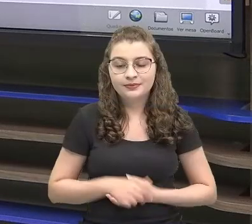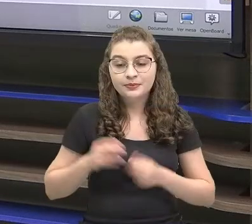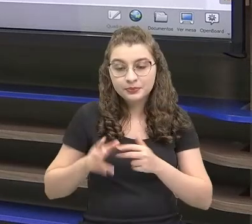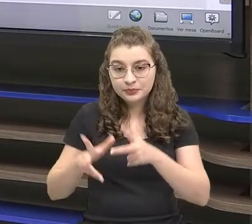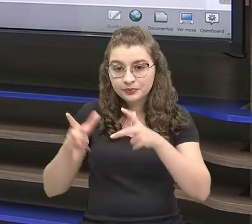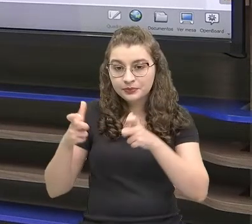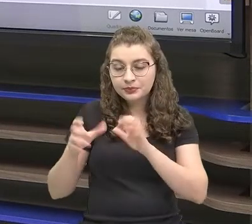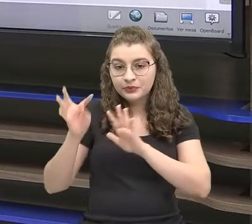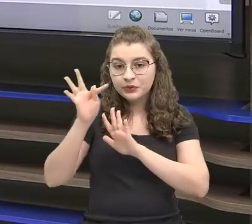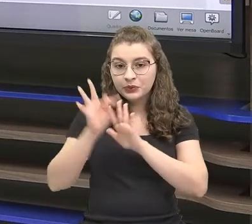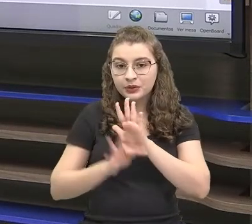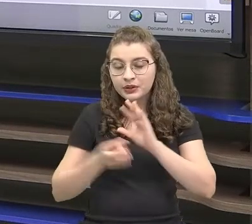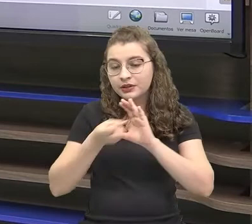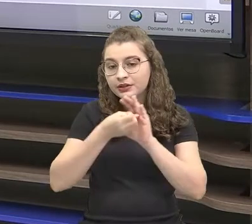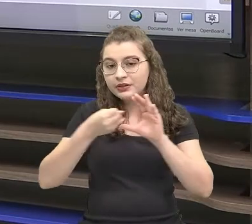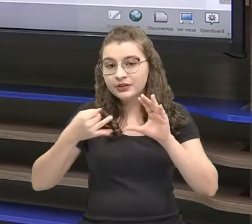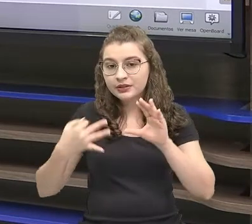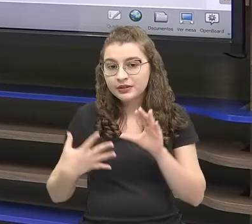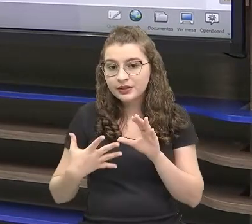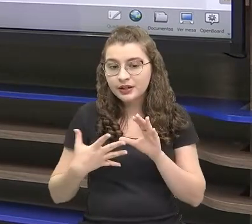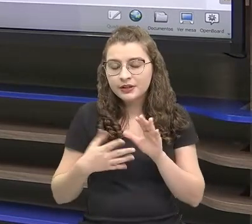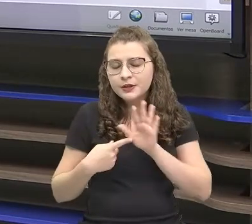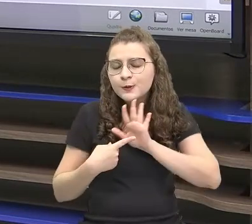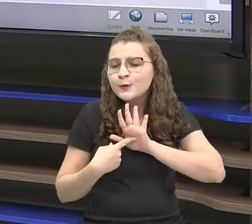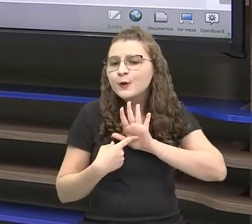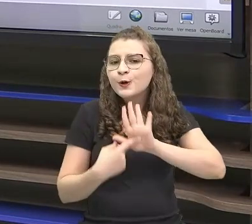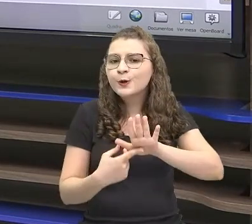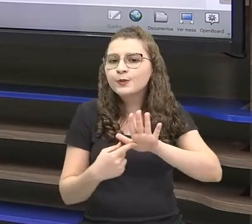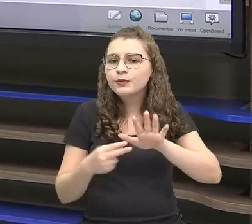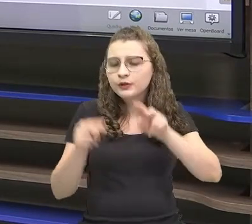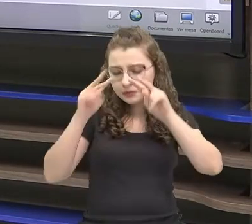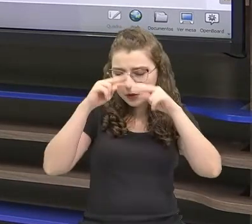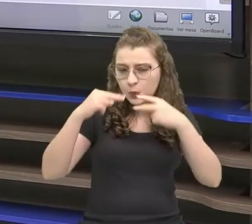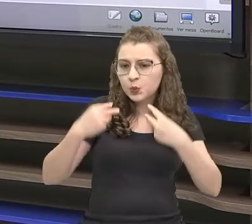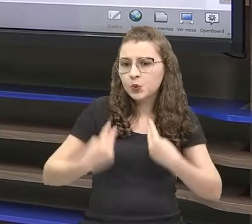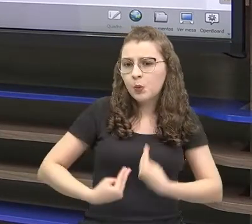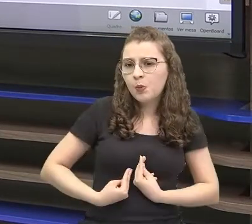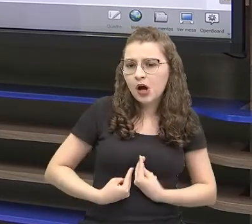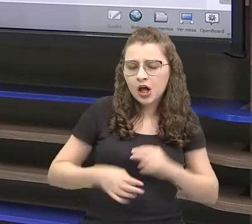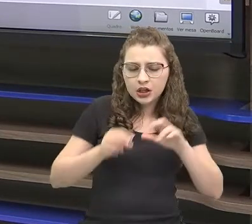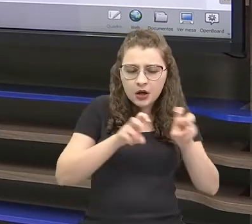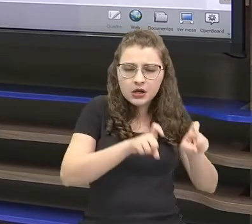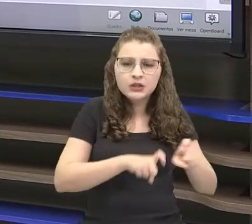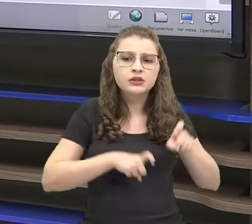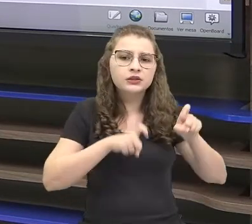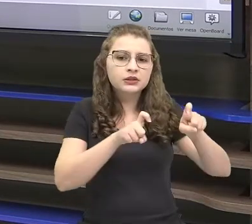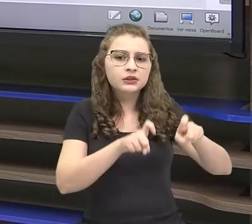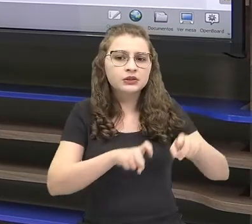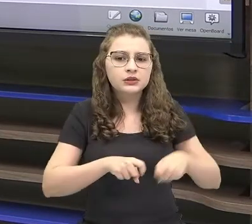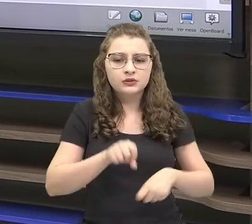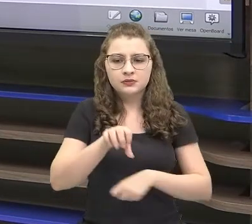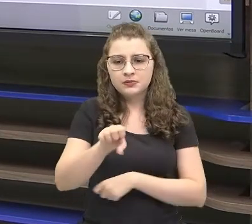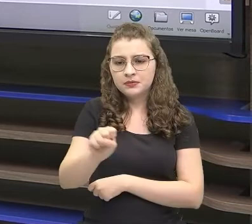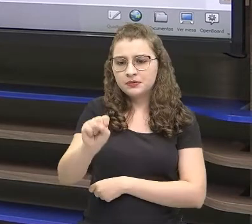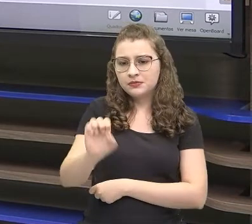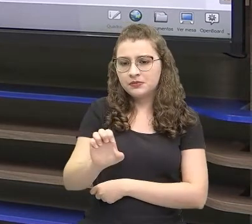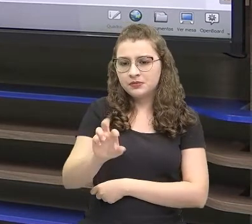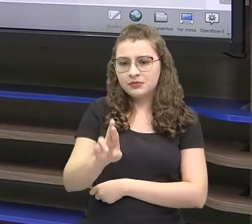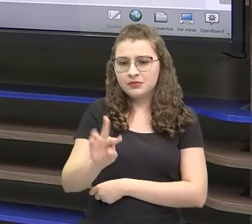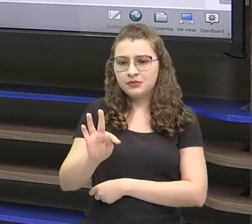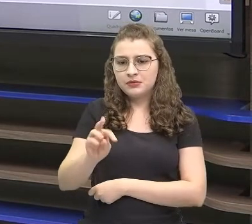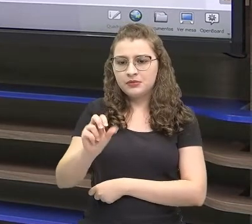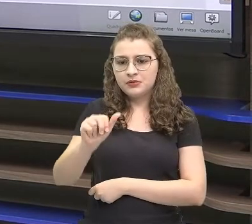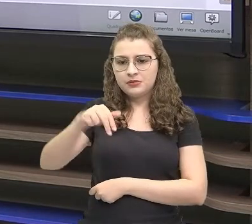Notaram essas características que ele vai indicando do sertanejo? Ele faz uma análise científica